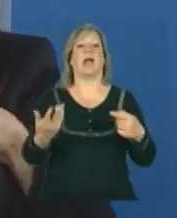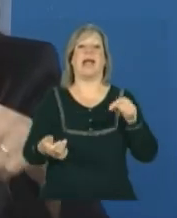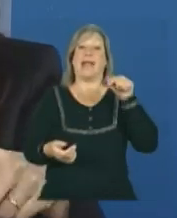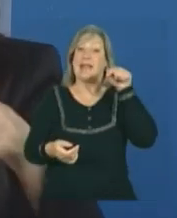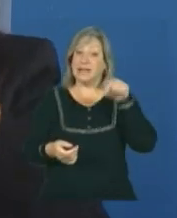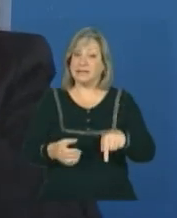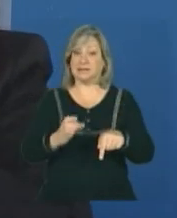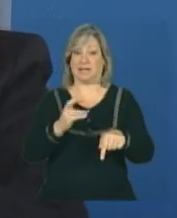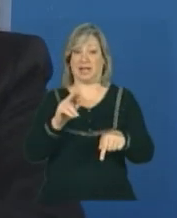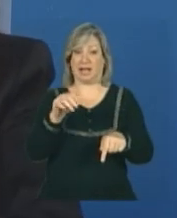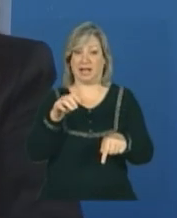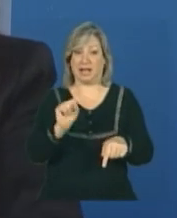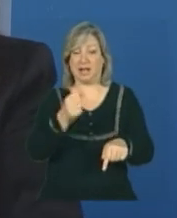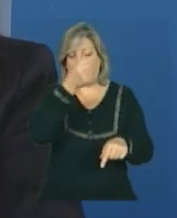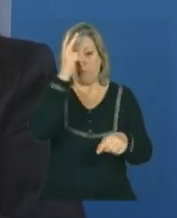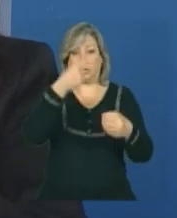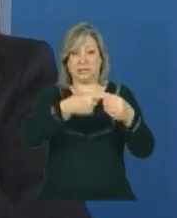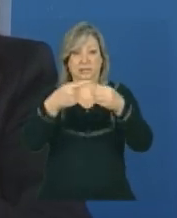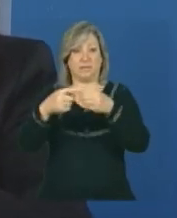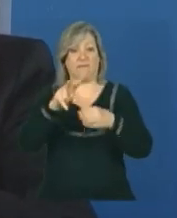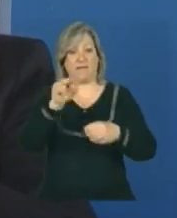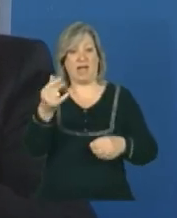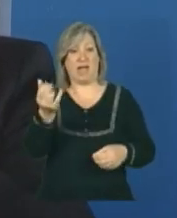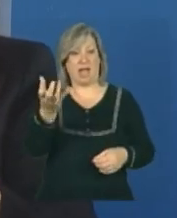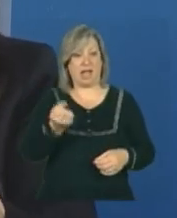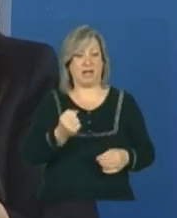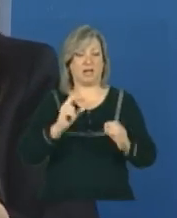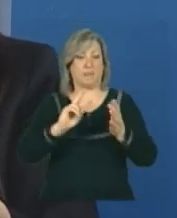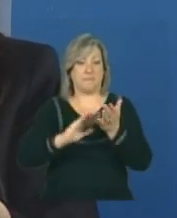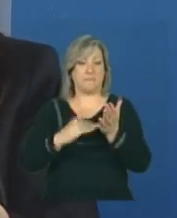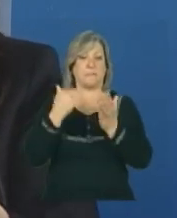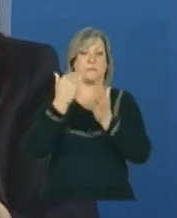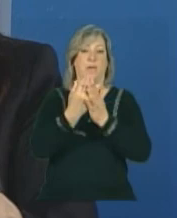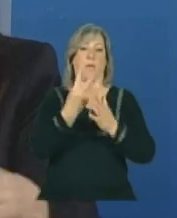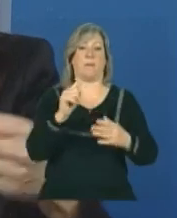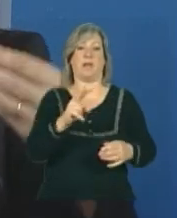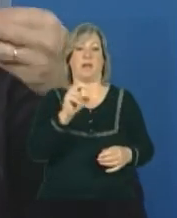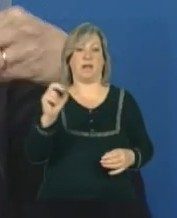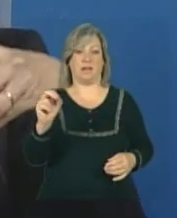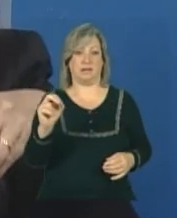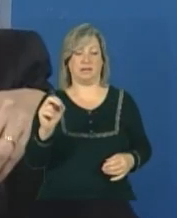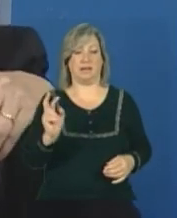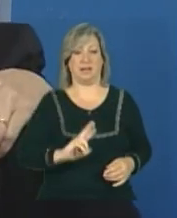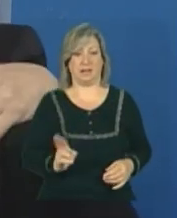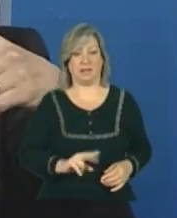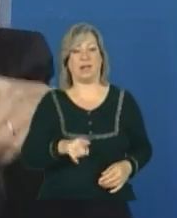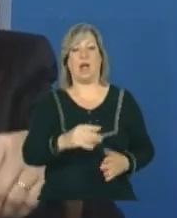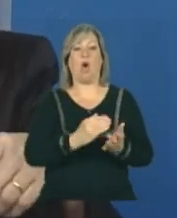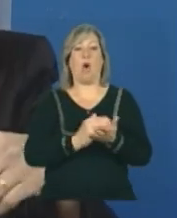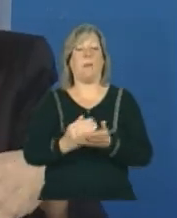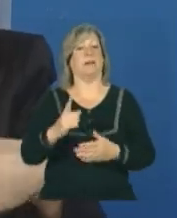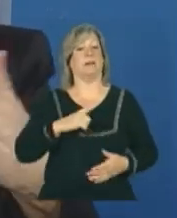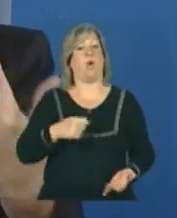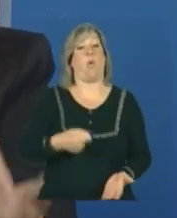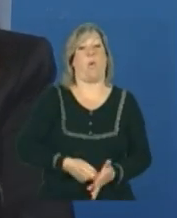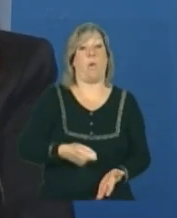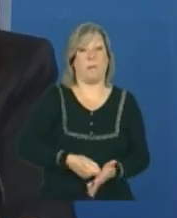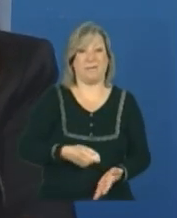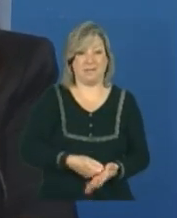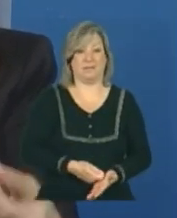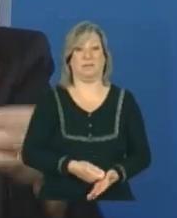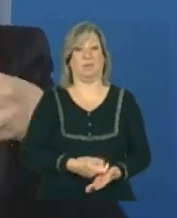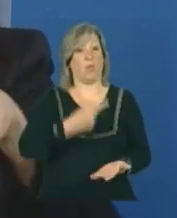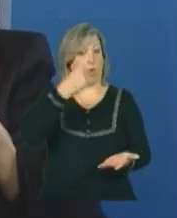Para este CRAS, o município vai receber um valor adicional de R$ 4.500. E ele passa a ter uma obrigação, um